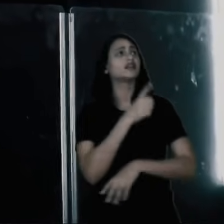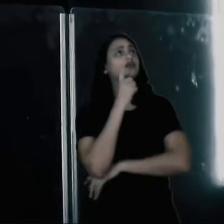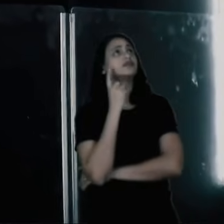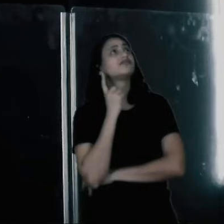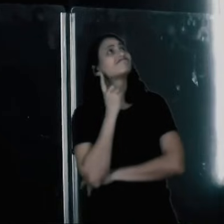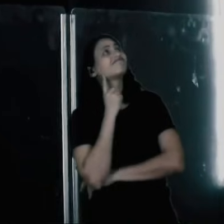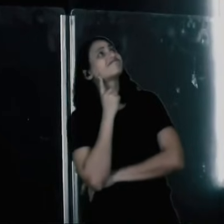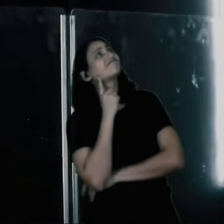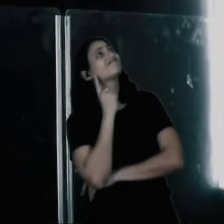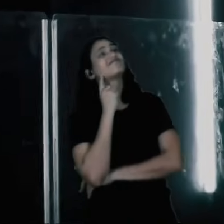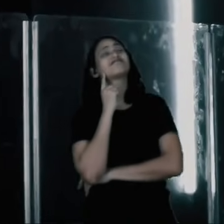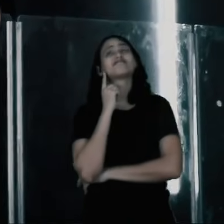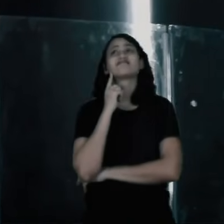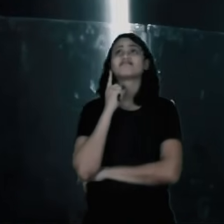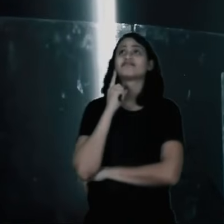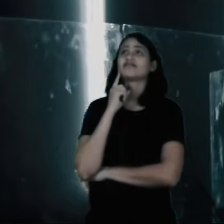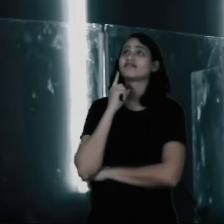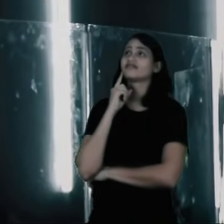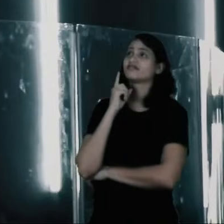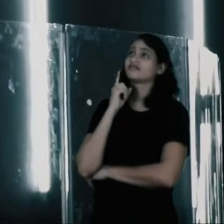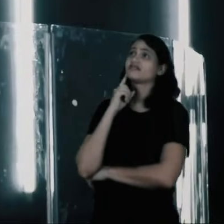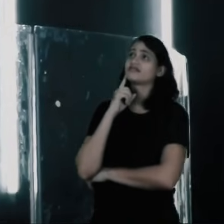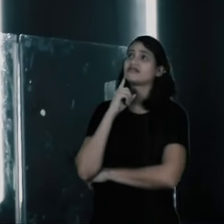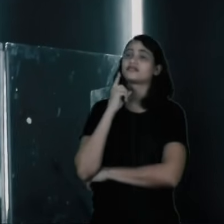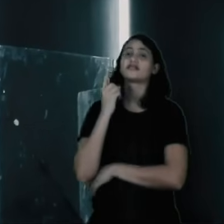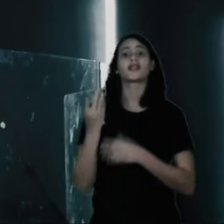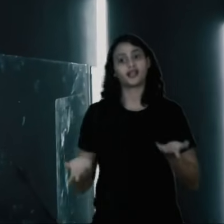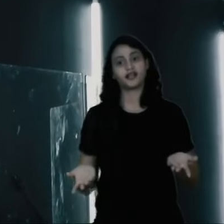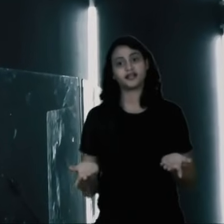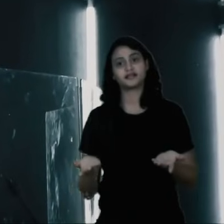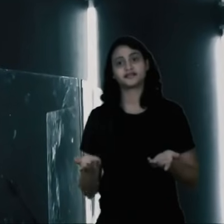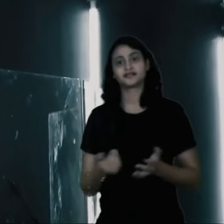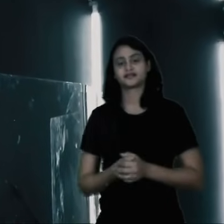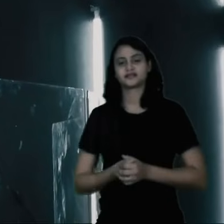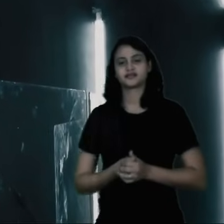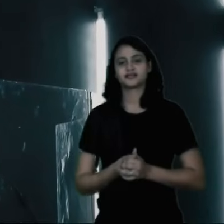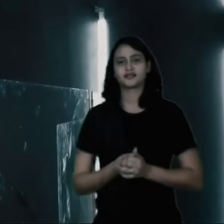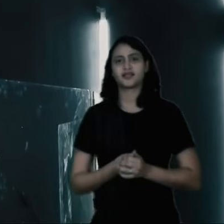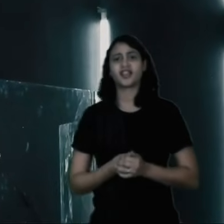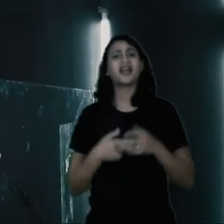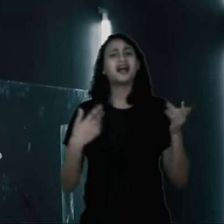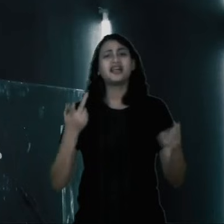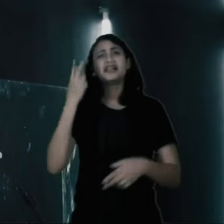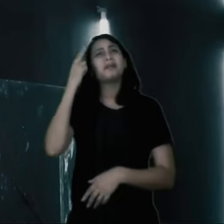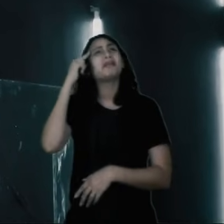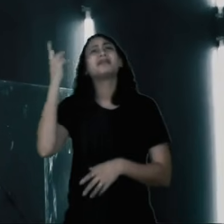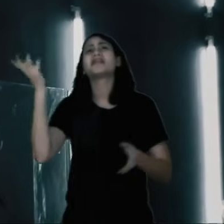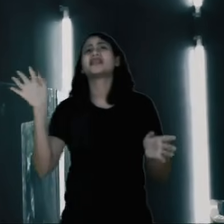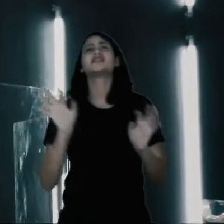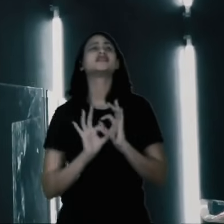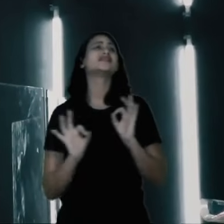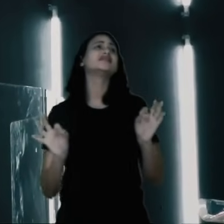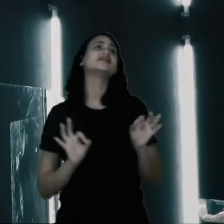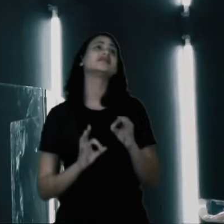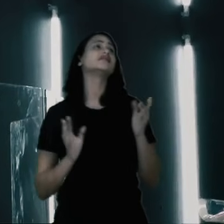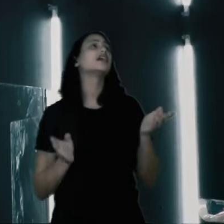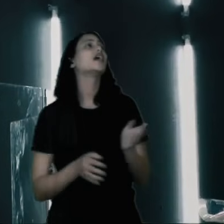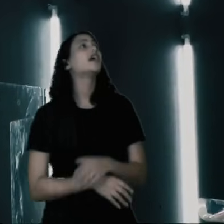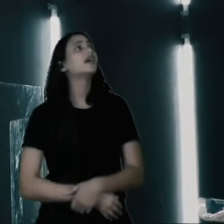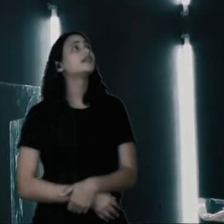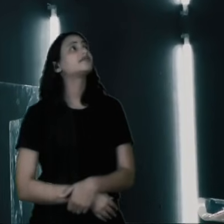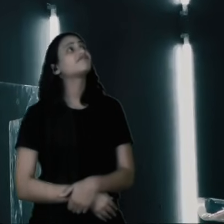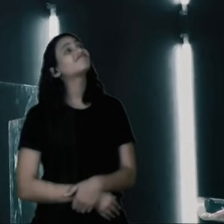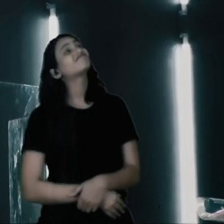tem várias caixinhas do nada. É ou não é? A gente está viajando. Está tranquilo, está